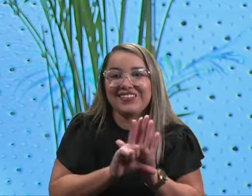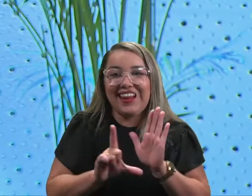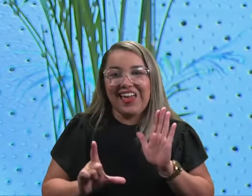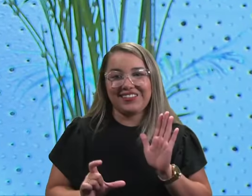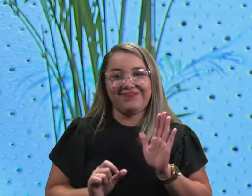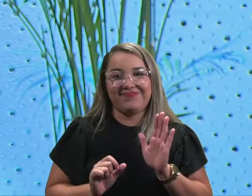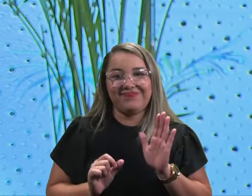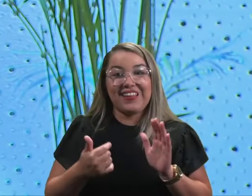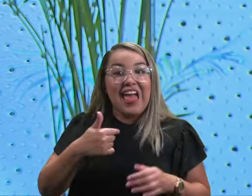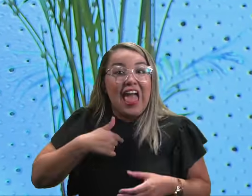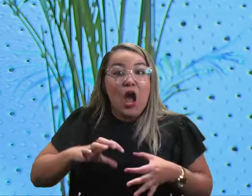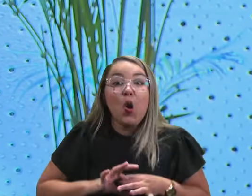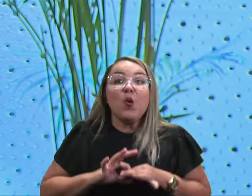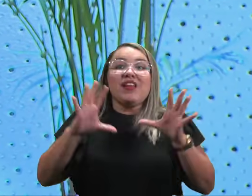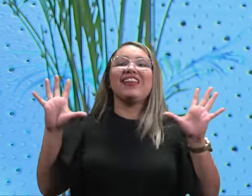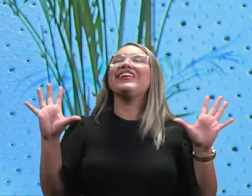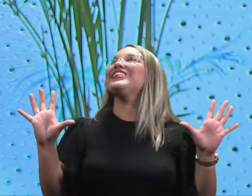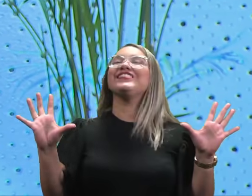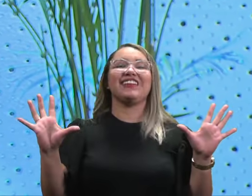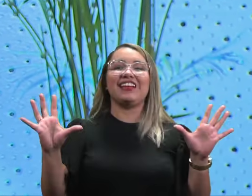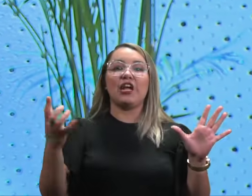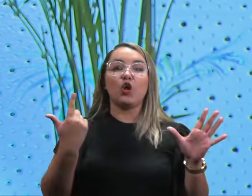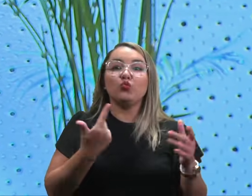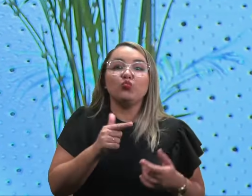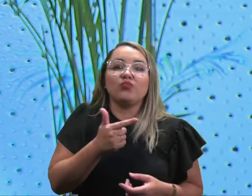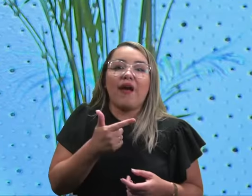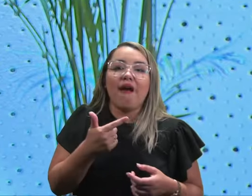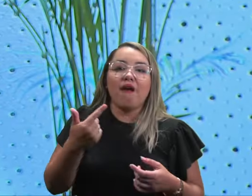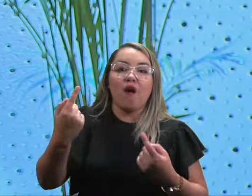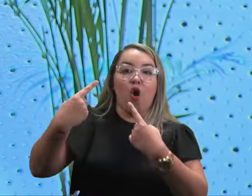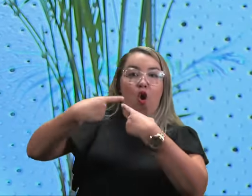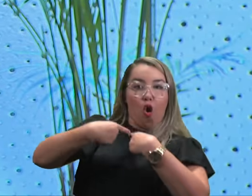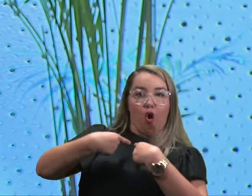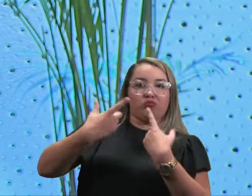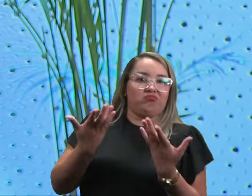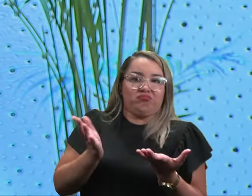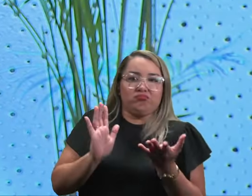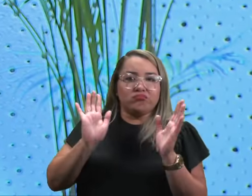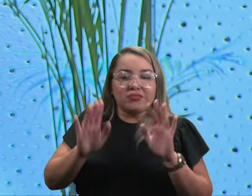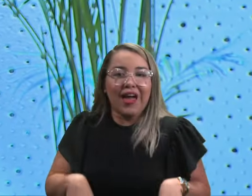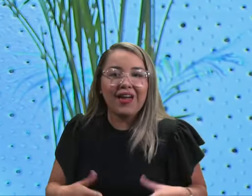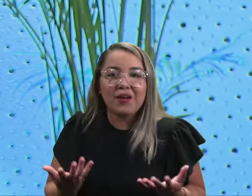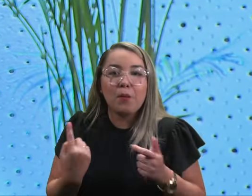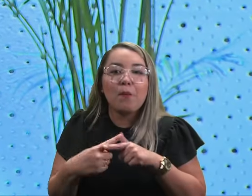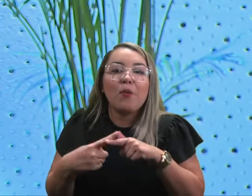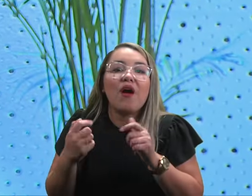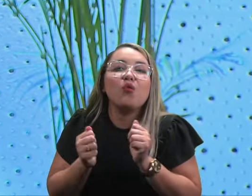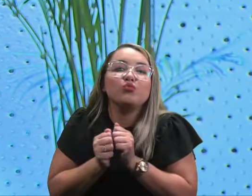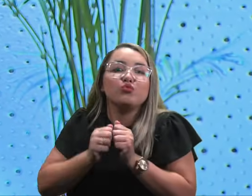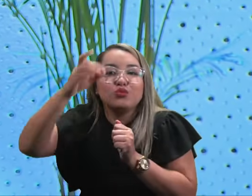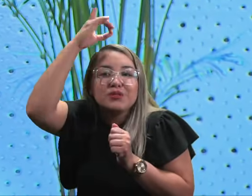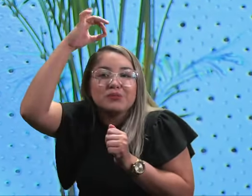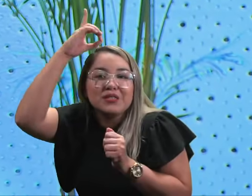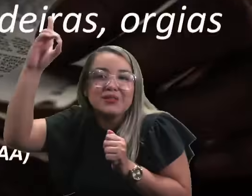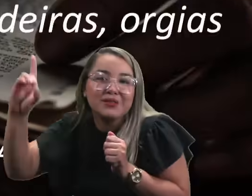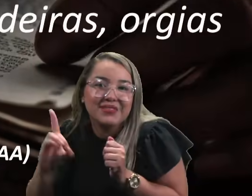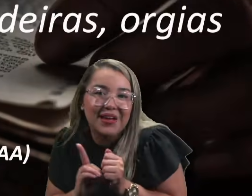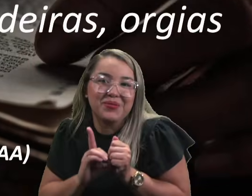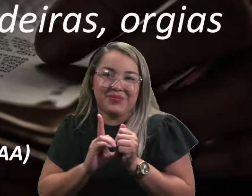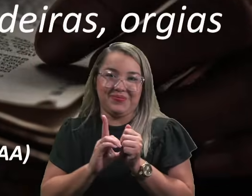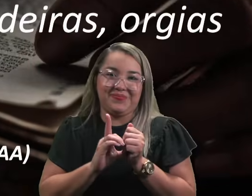mais acusação para mim. Agora, versículo 19 em diante, ainda do capítulo 5.